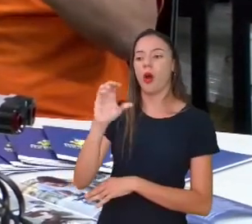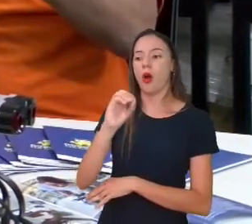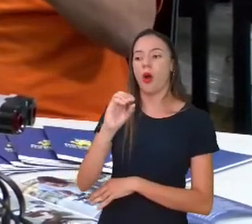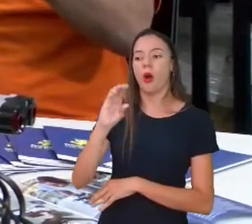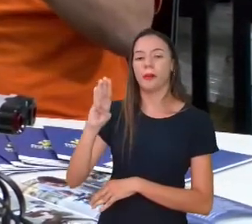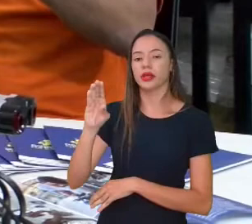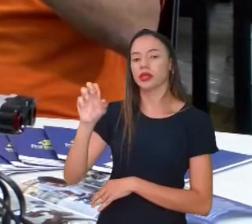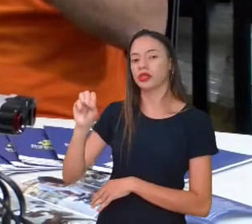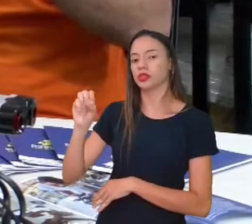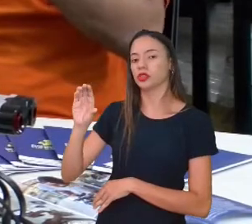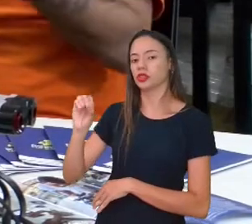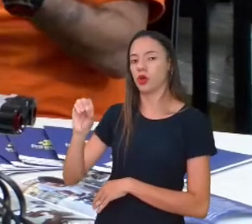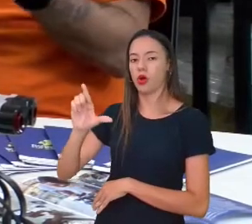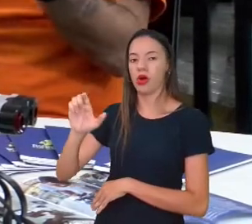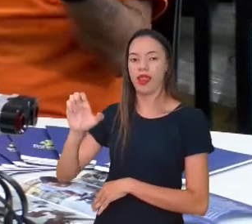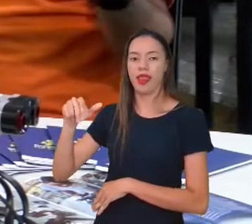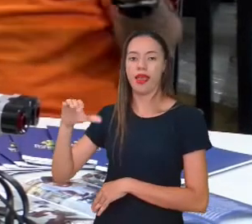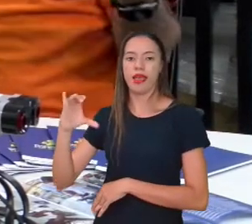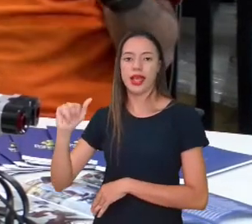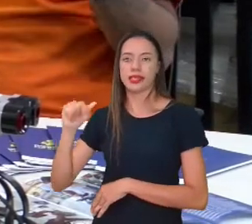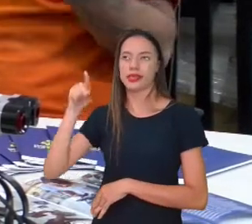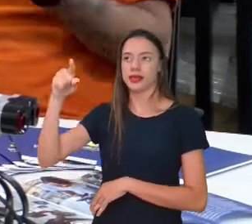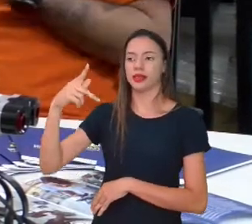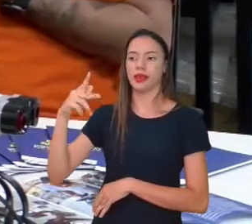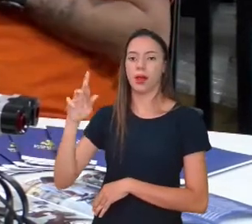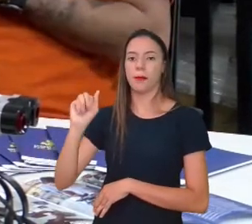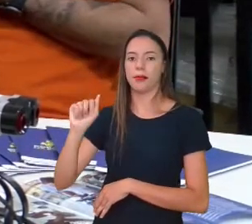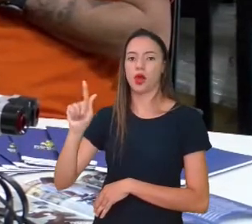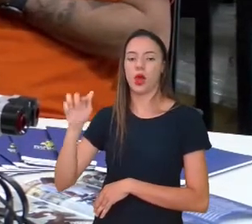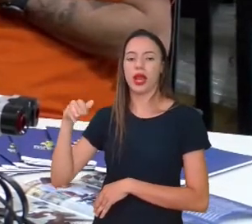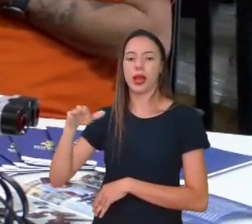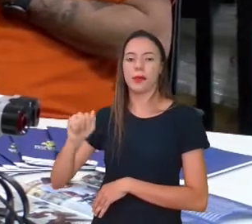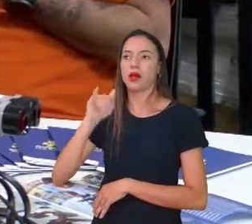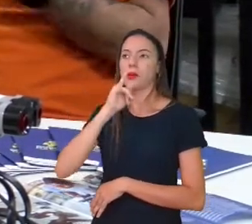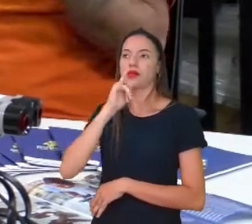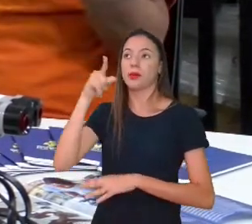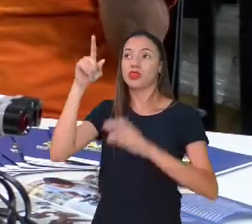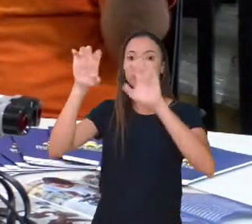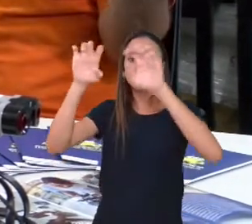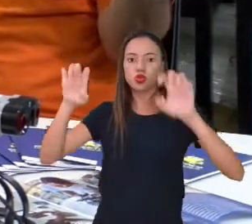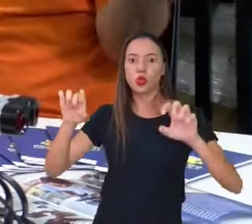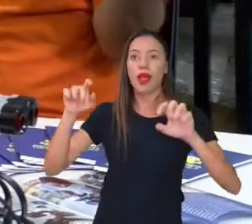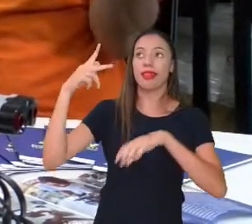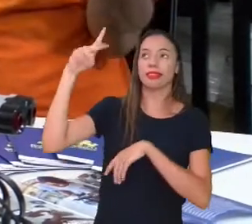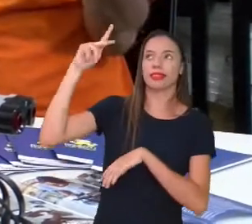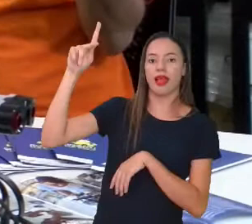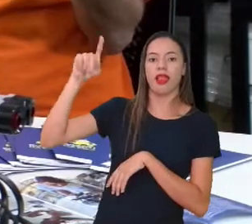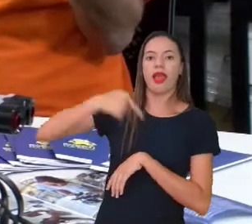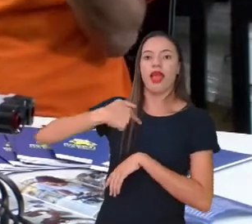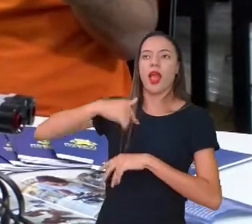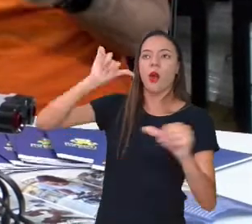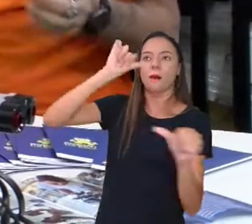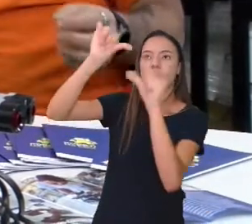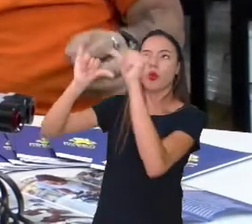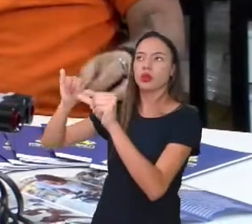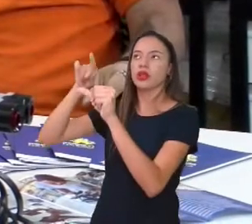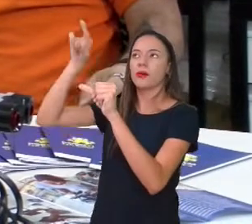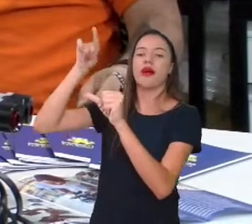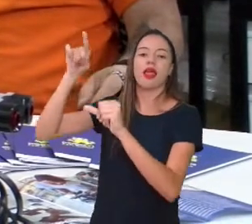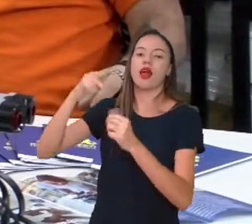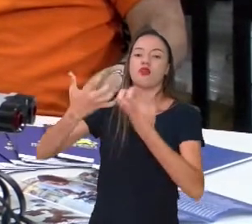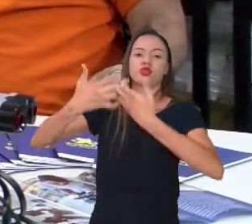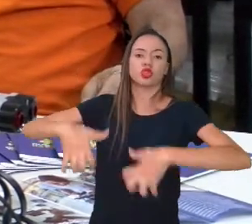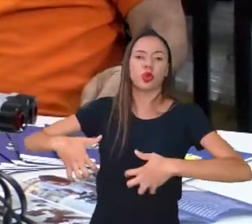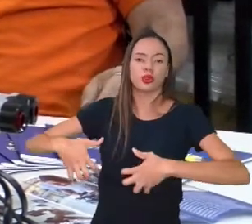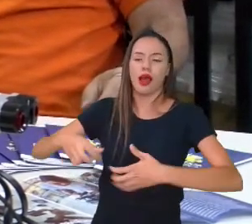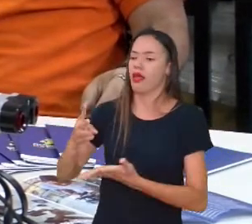ou seja, você modifica a estrutura, no caso aí da lâmpada fluorescente, para que ela funcione mais tempo e faça com